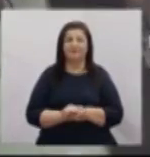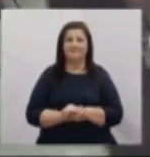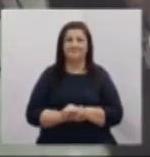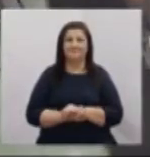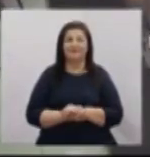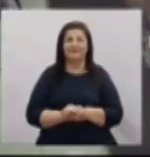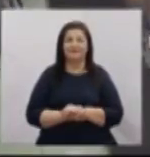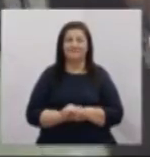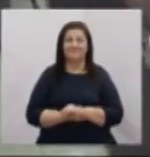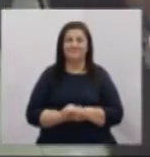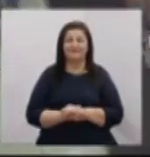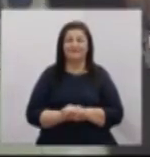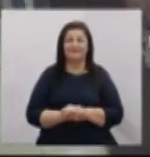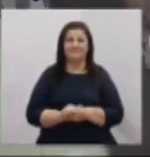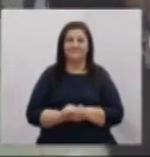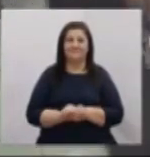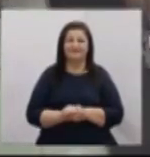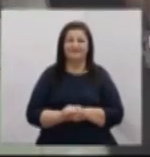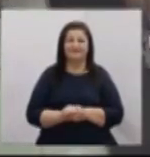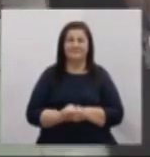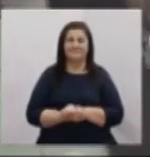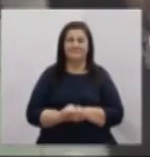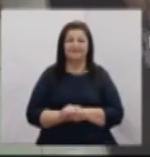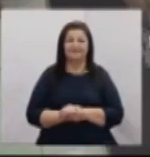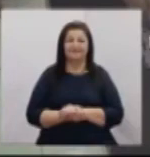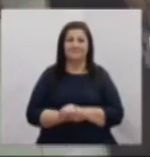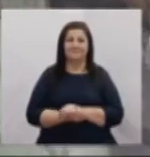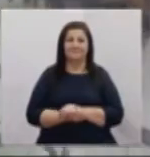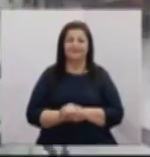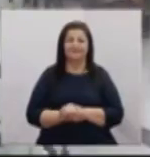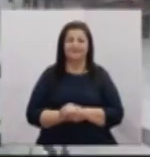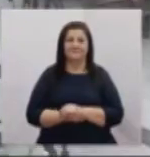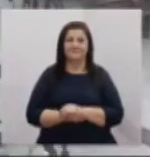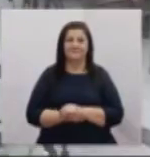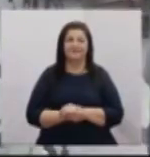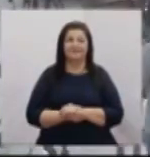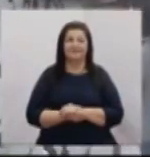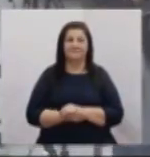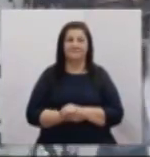Thank you.